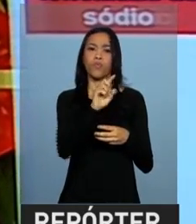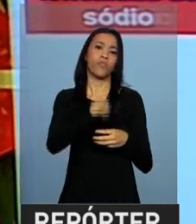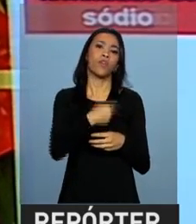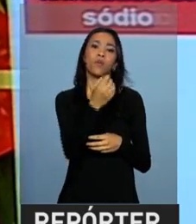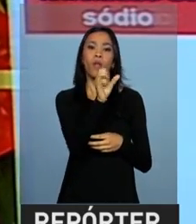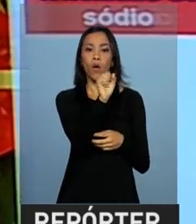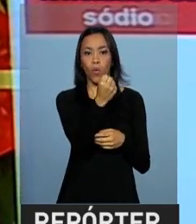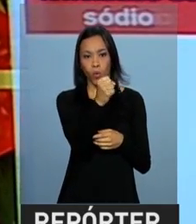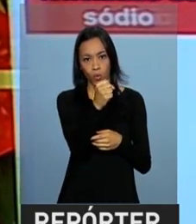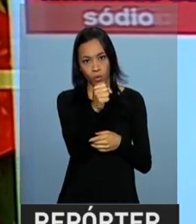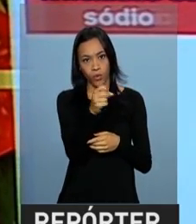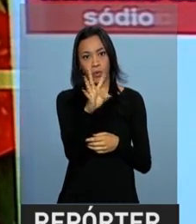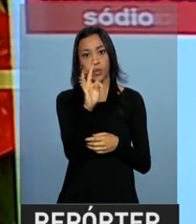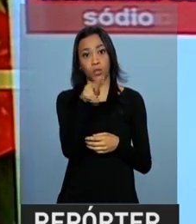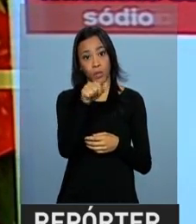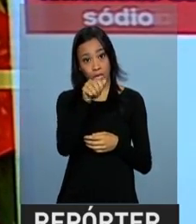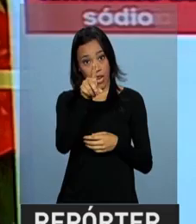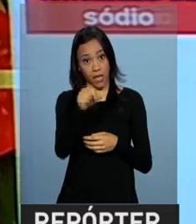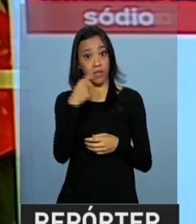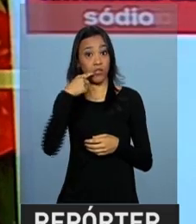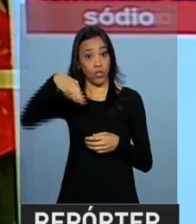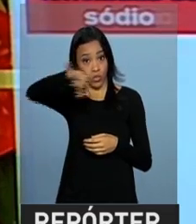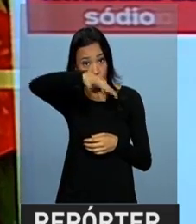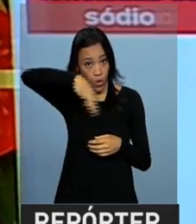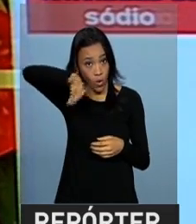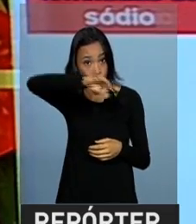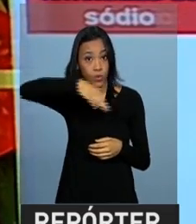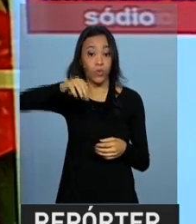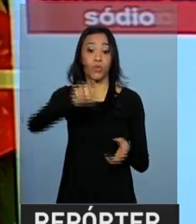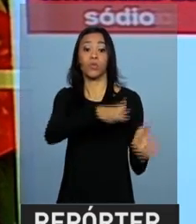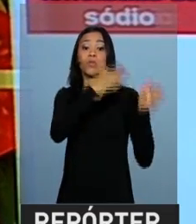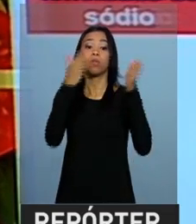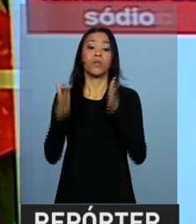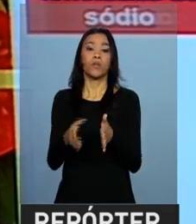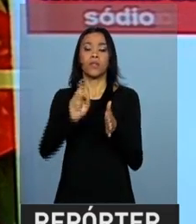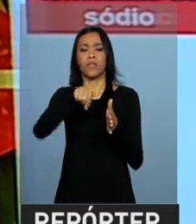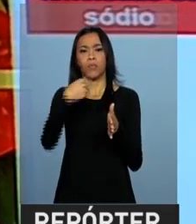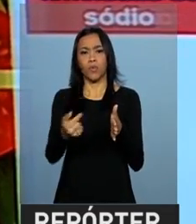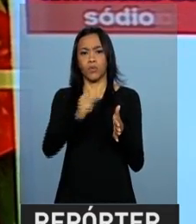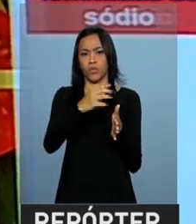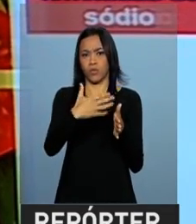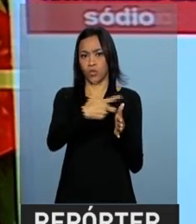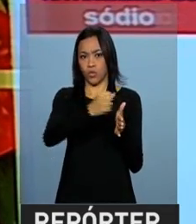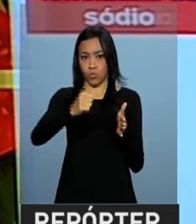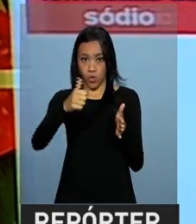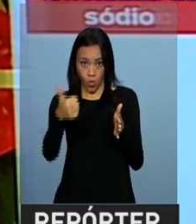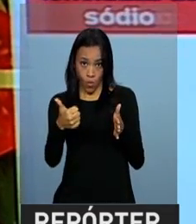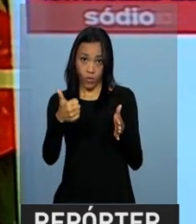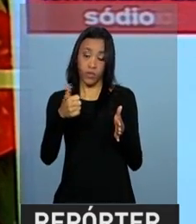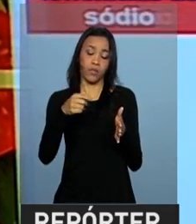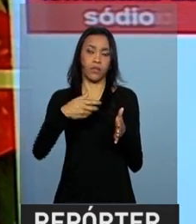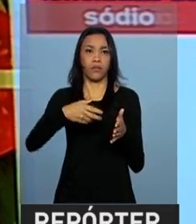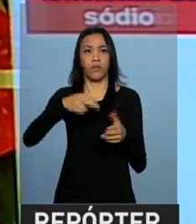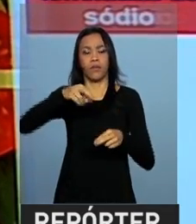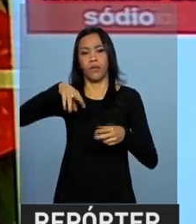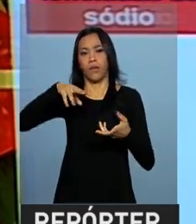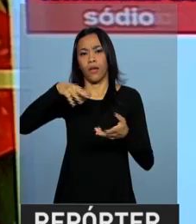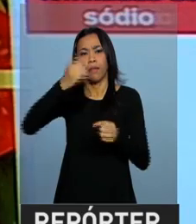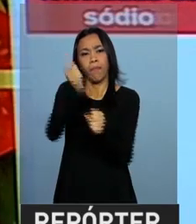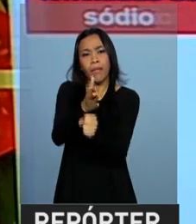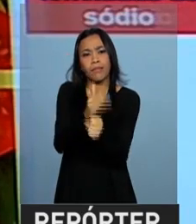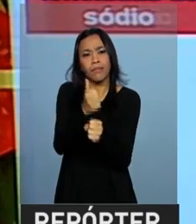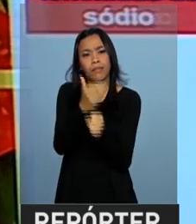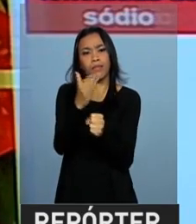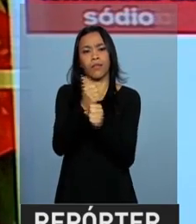Tonel de sódio a segunda etapa que foi acordada em outubro de 2011 contemplou batatas salgadinhos e